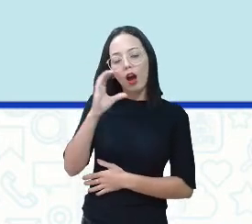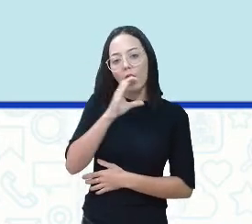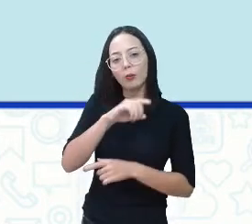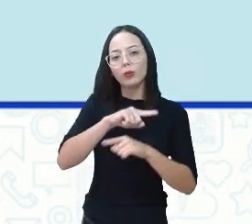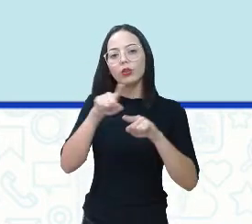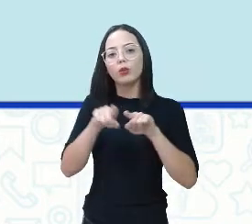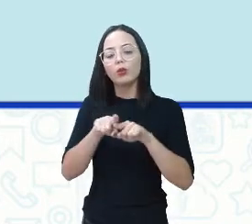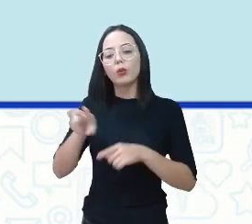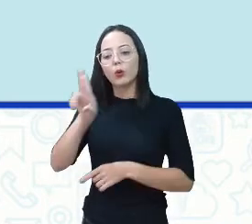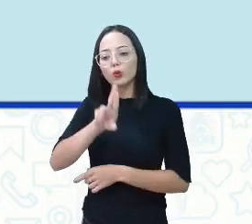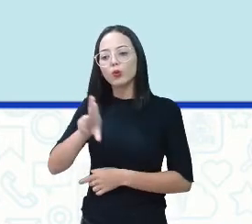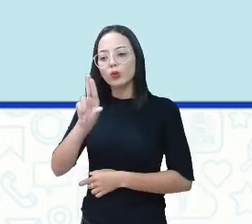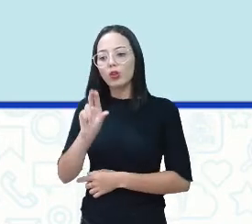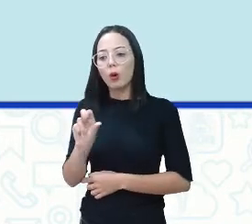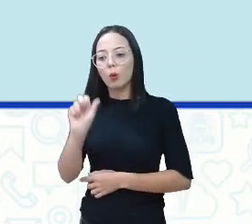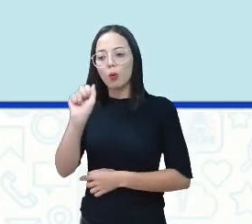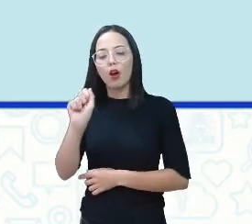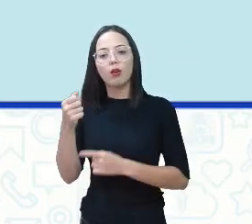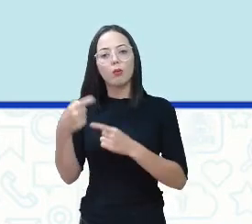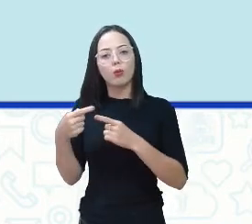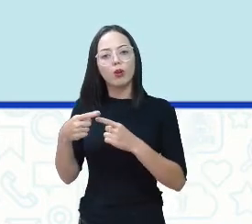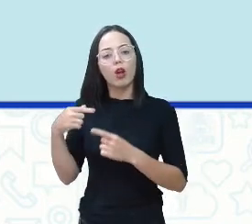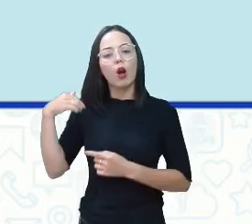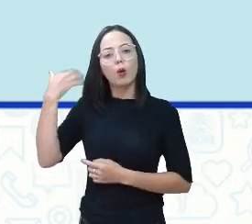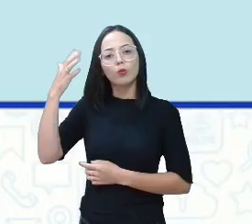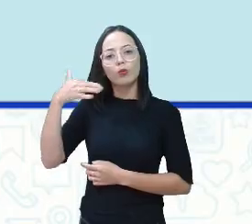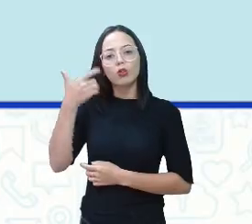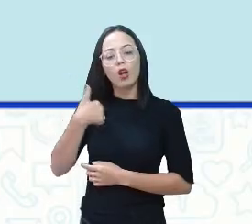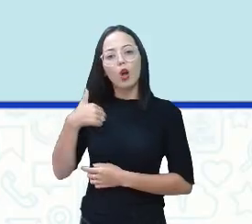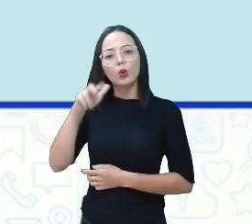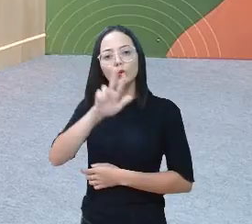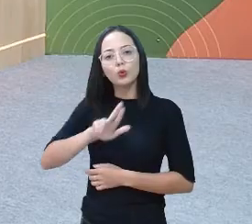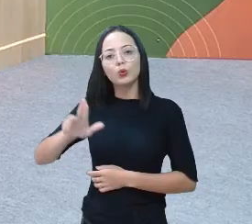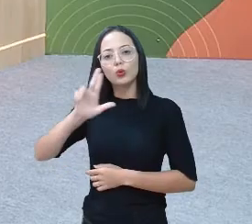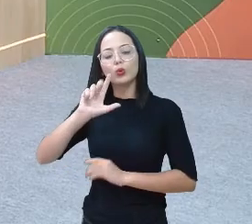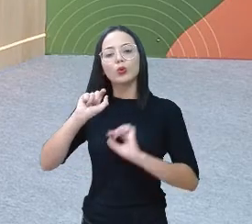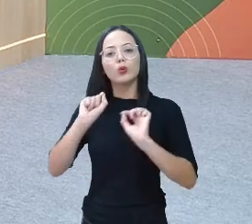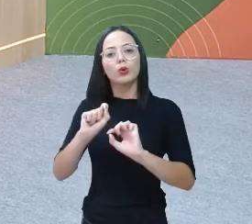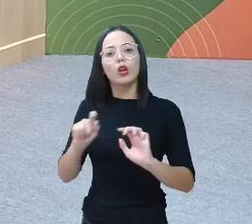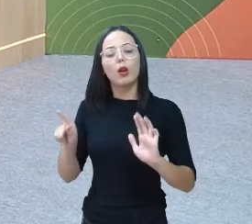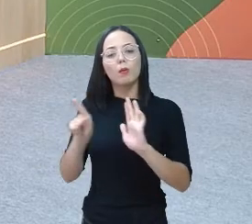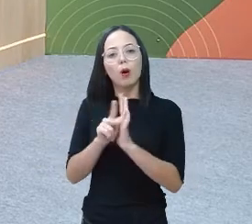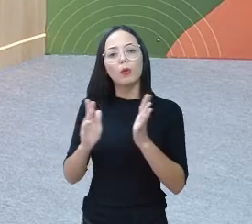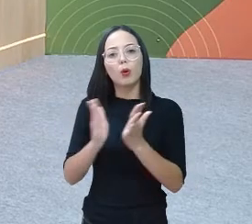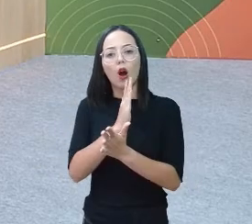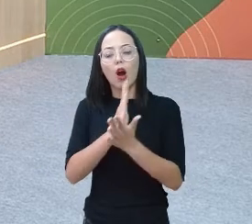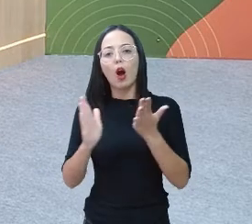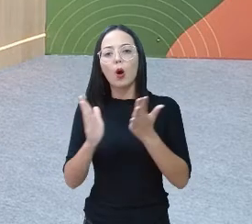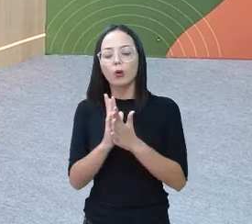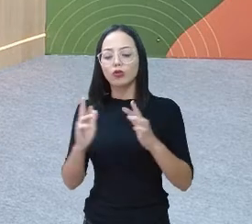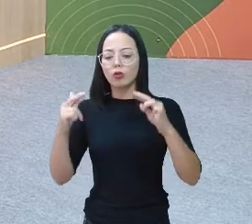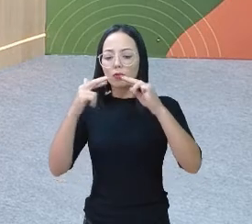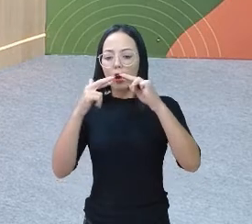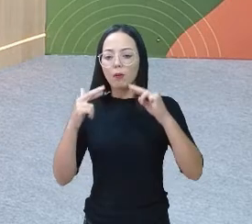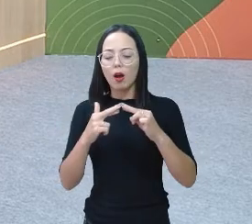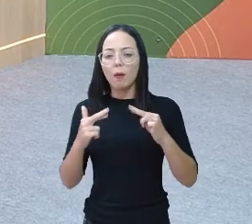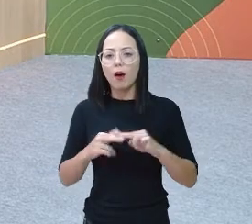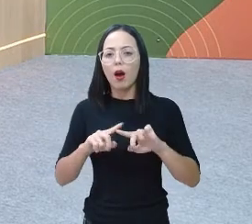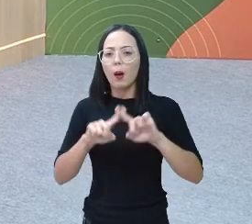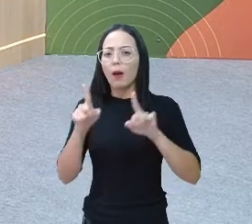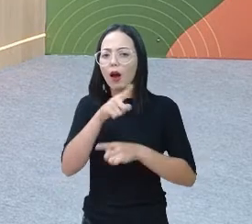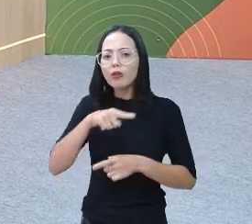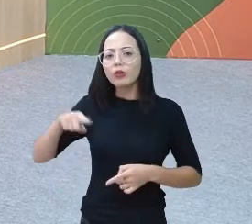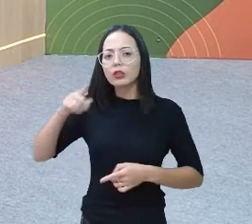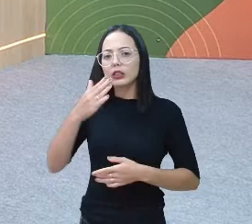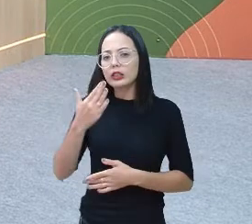também. Então, para fazer essa musicalidade, eu utilizo a repetição de alguns fonemas, tá certo? Mas você saberia me